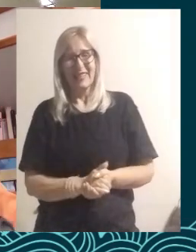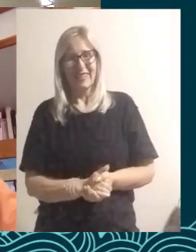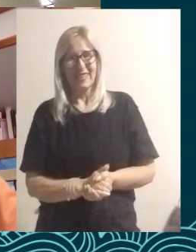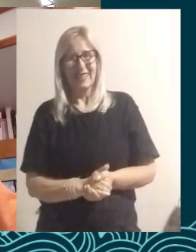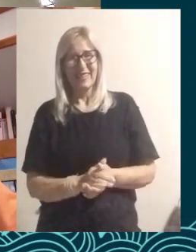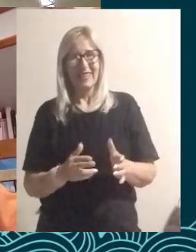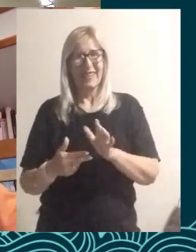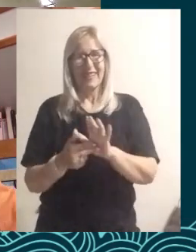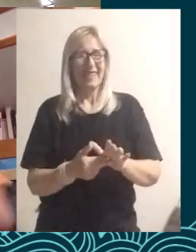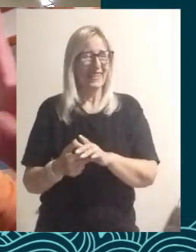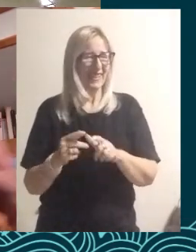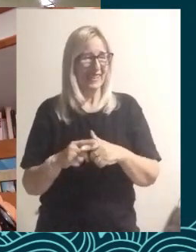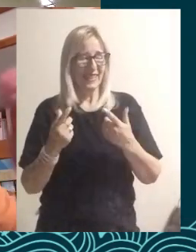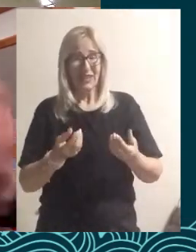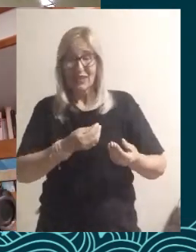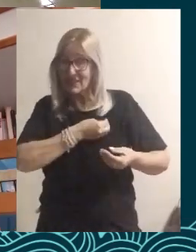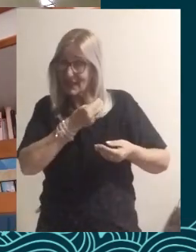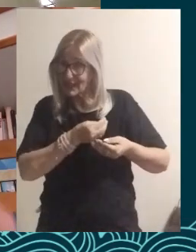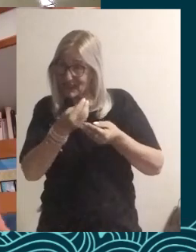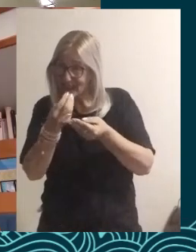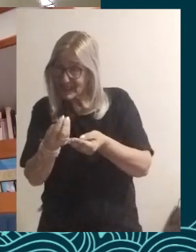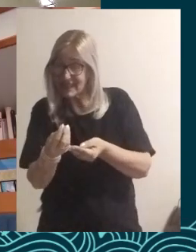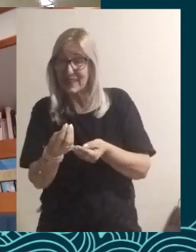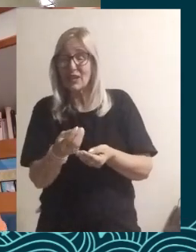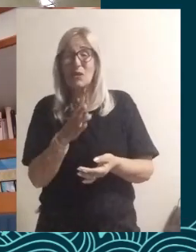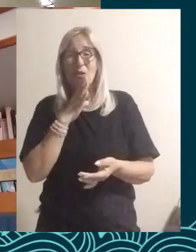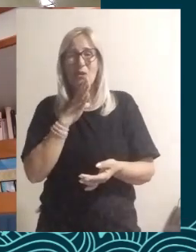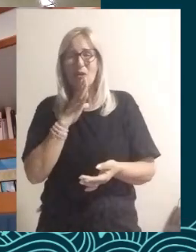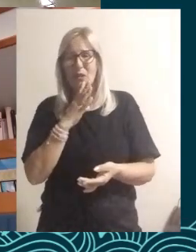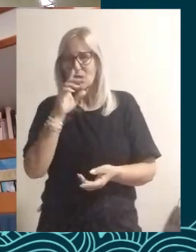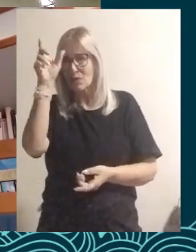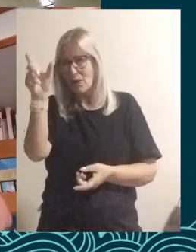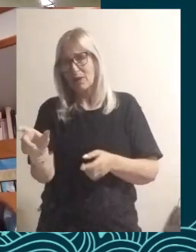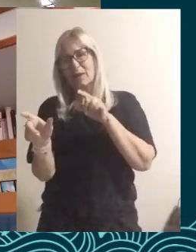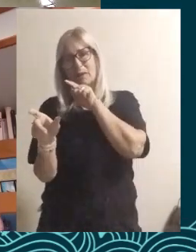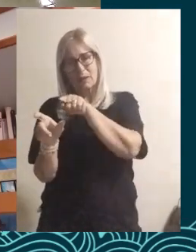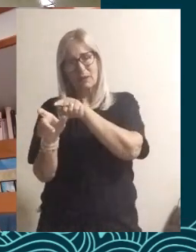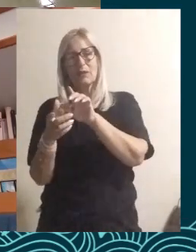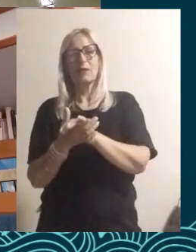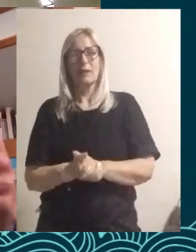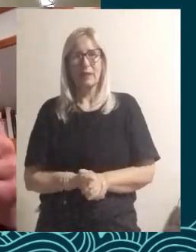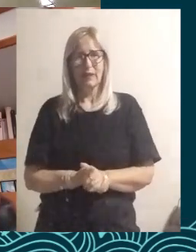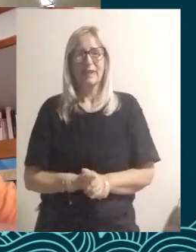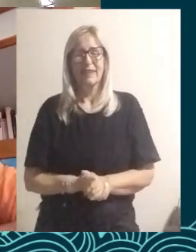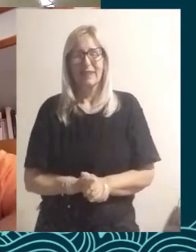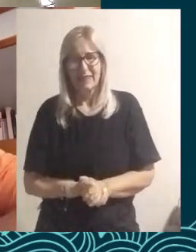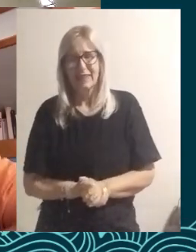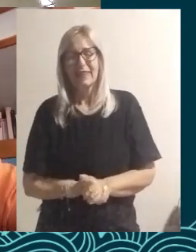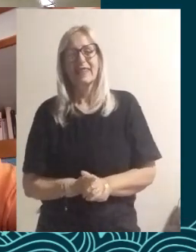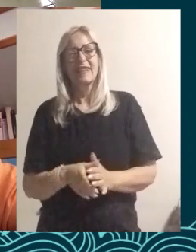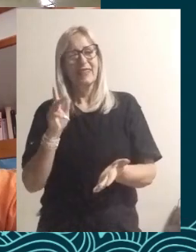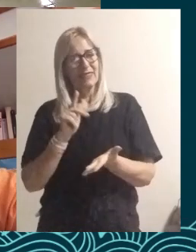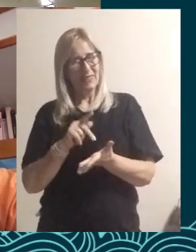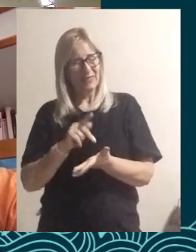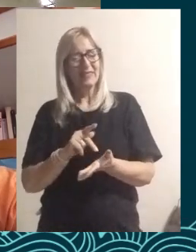mesmas. Então, imagina vocês próprios ao longo da própria vida. Se já é difícil a gente se autoconhecer, imagina conhecer uma outra pessoa.